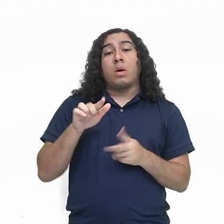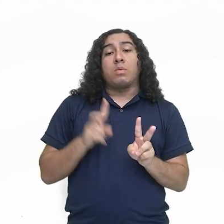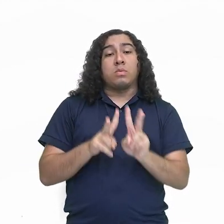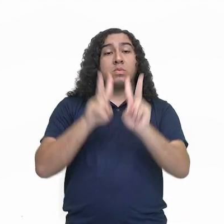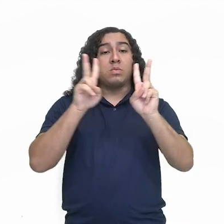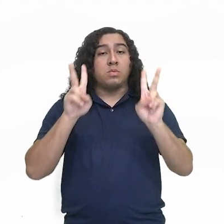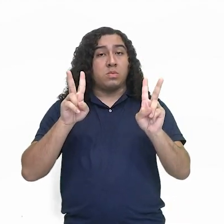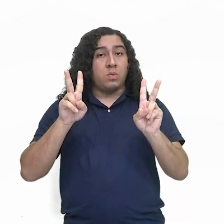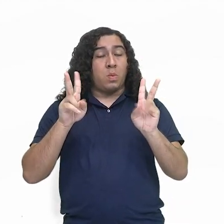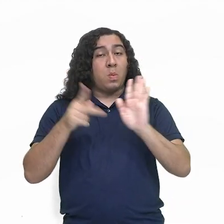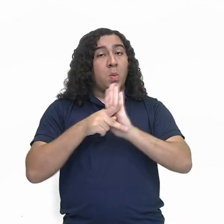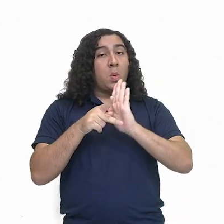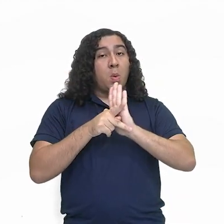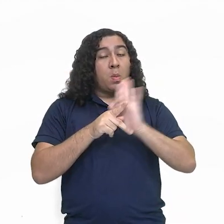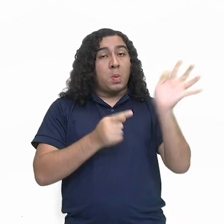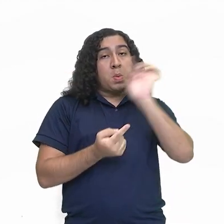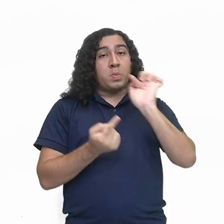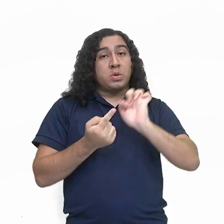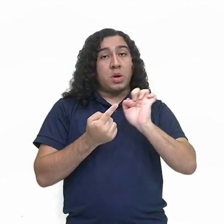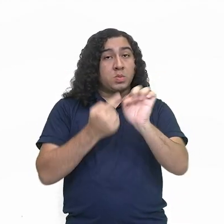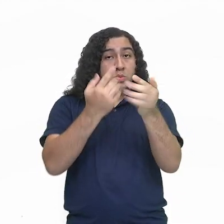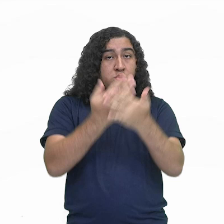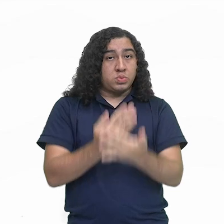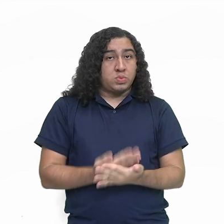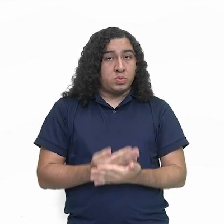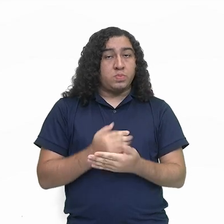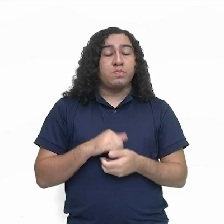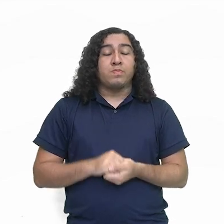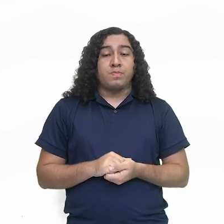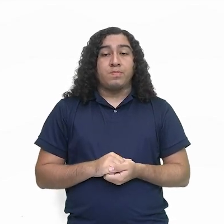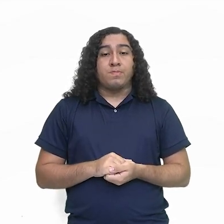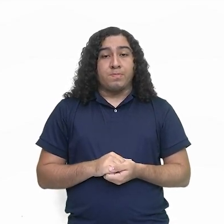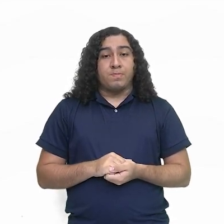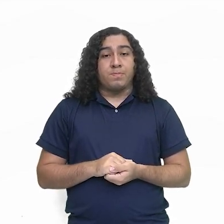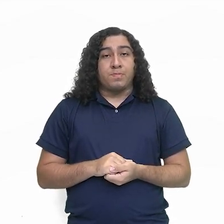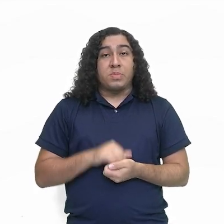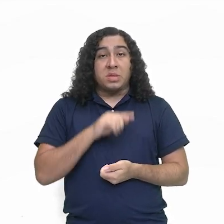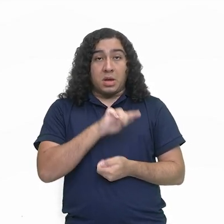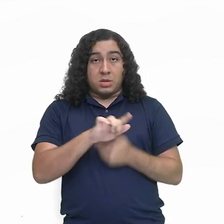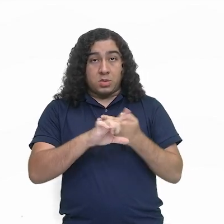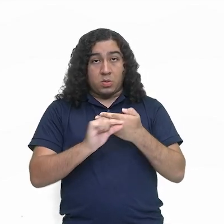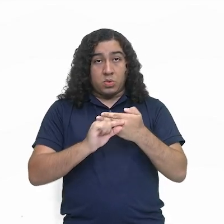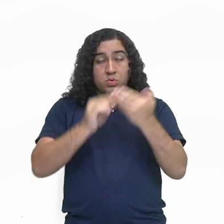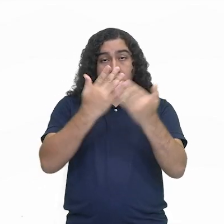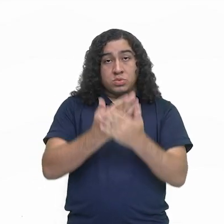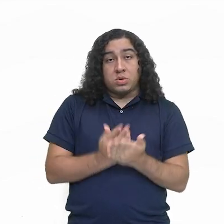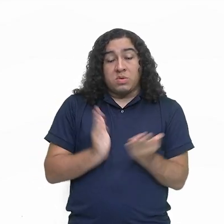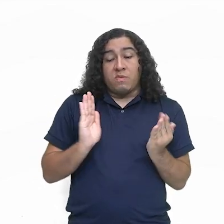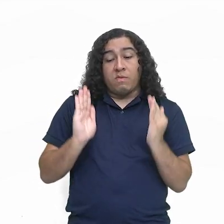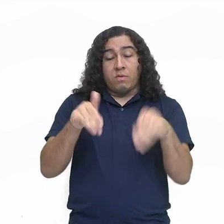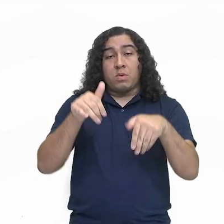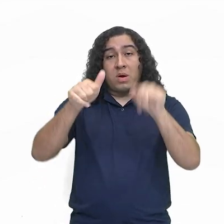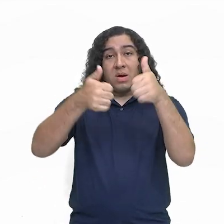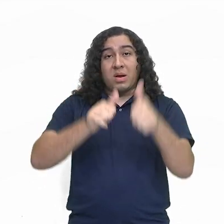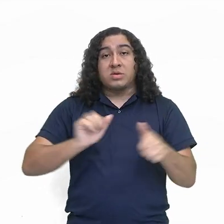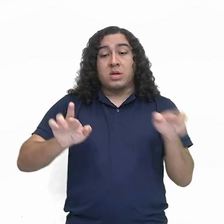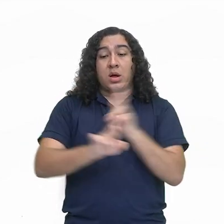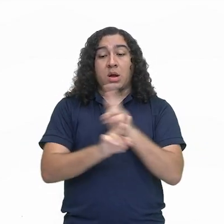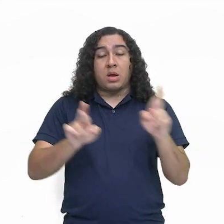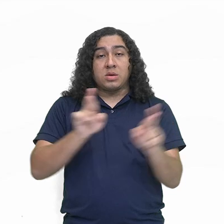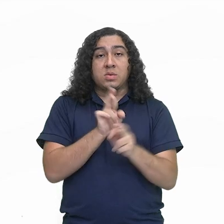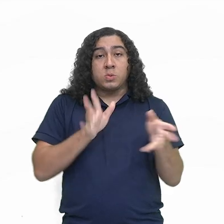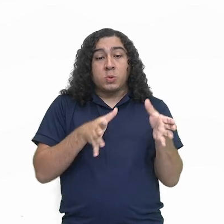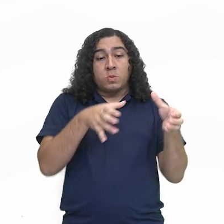para nós? Karl Marx, ao estudar a sociedade, focou na análise das relações de classe e nos